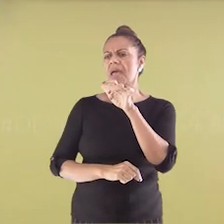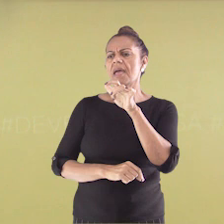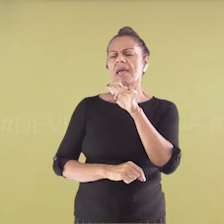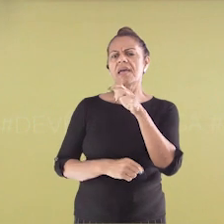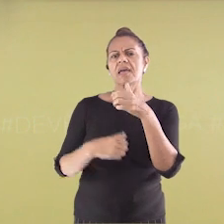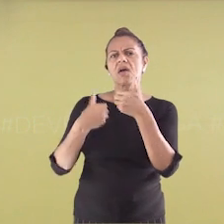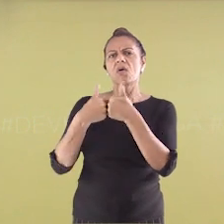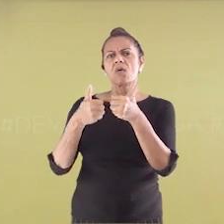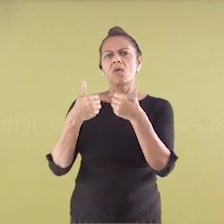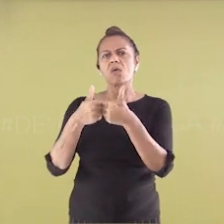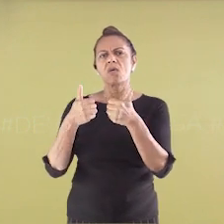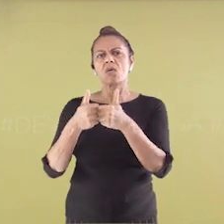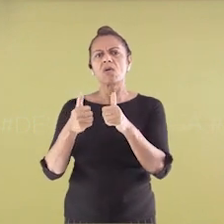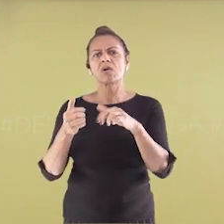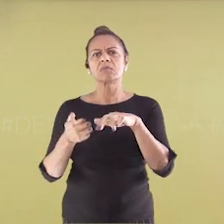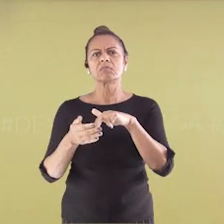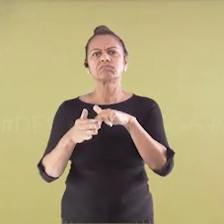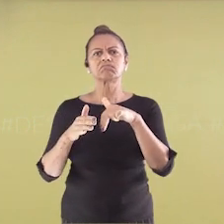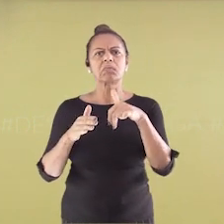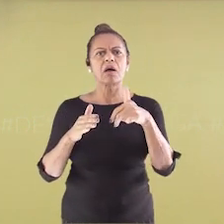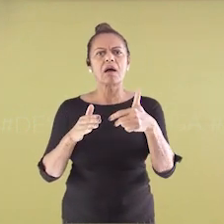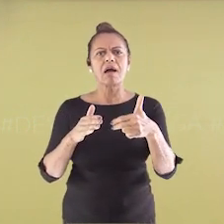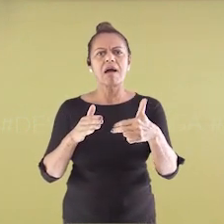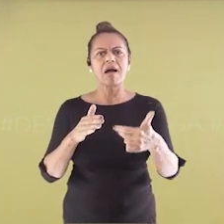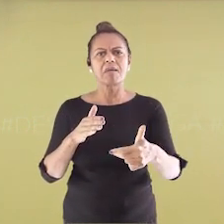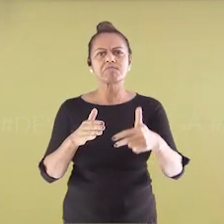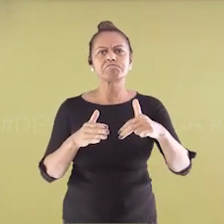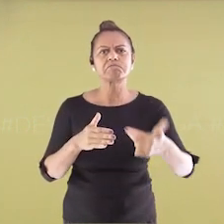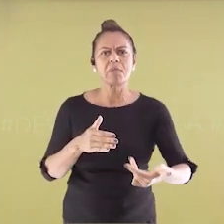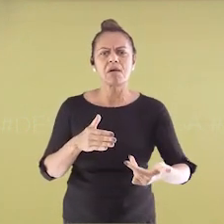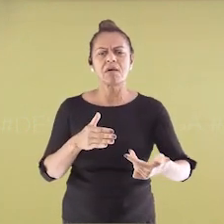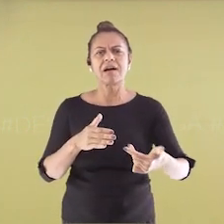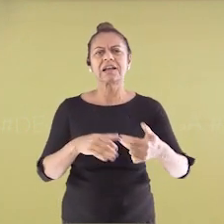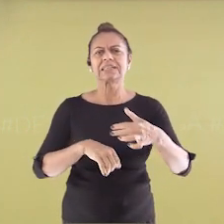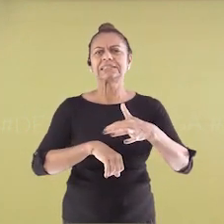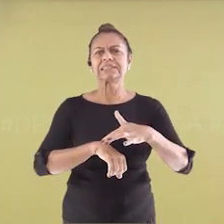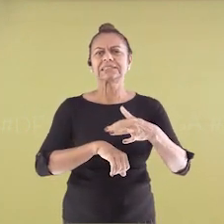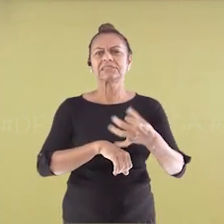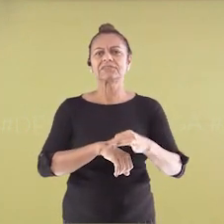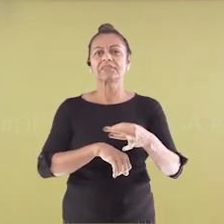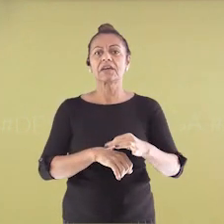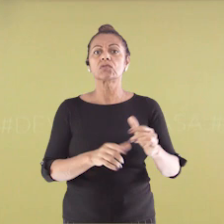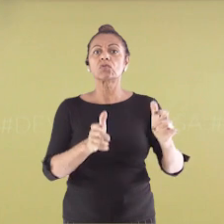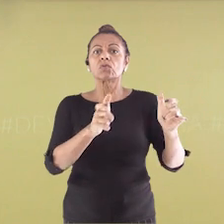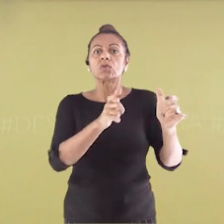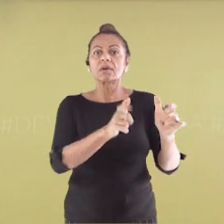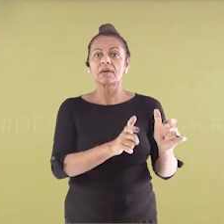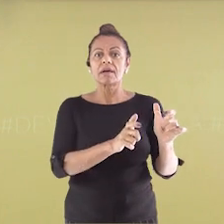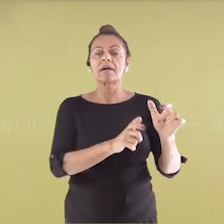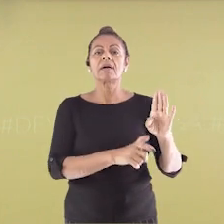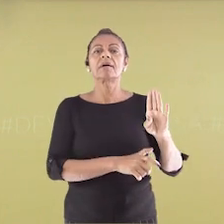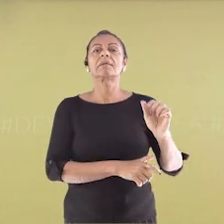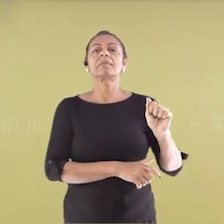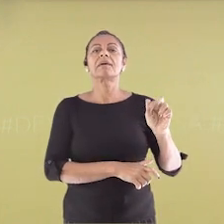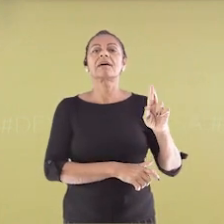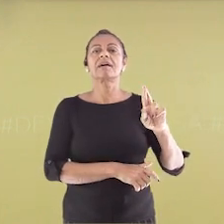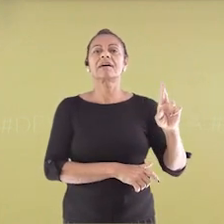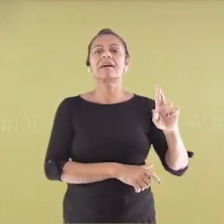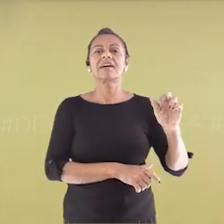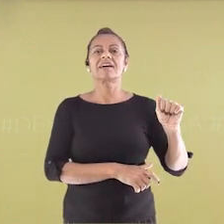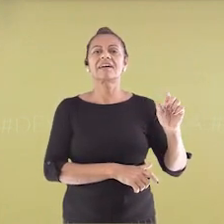manchete. Olhem só essa aqui. Mulher se fere ao cair de ônibus do BRT no terminal Alvorada, na Barra da